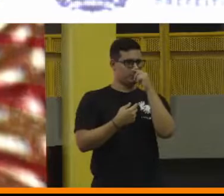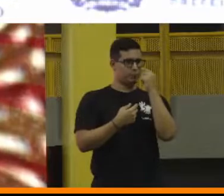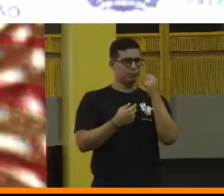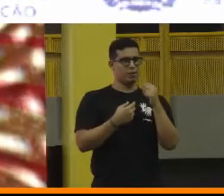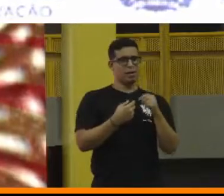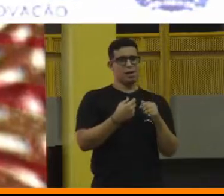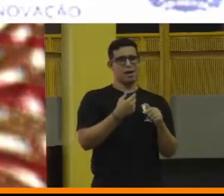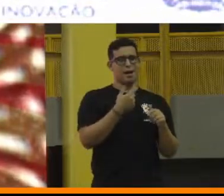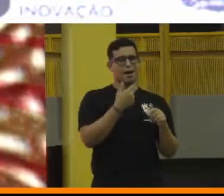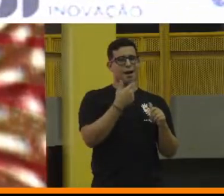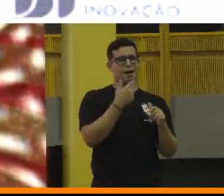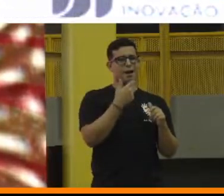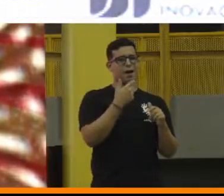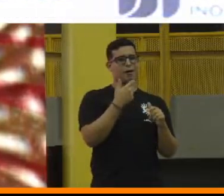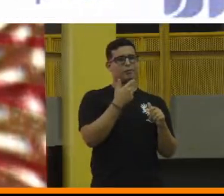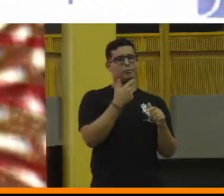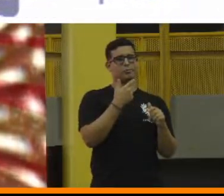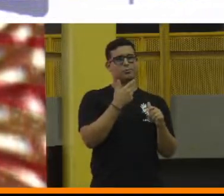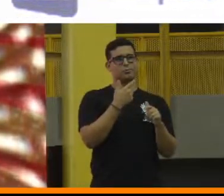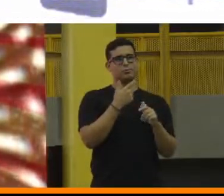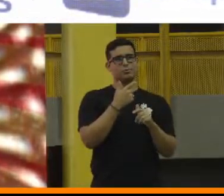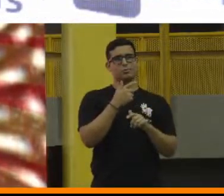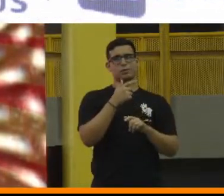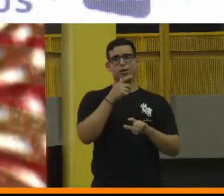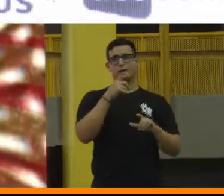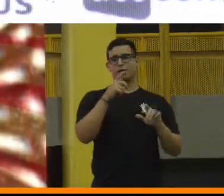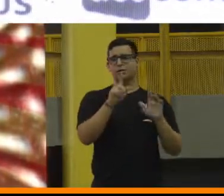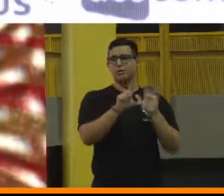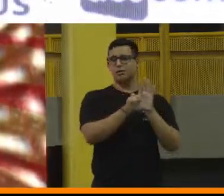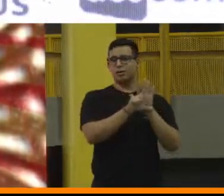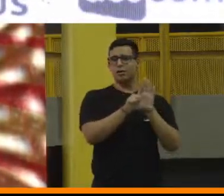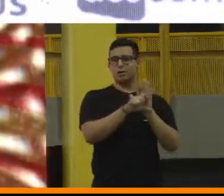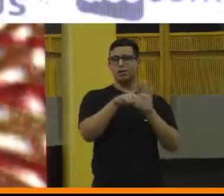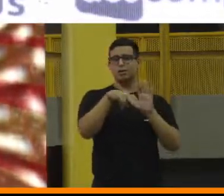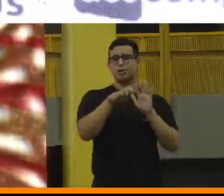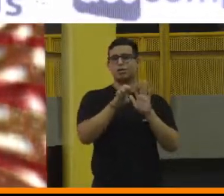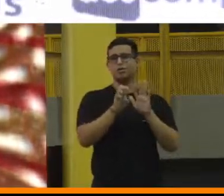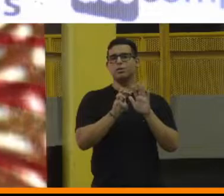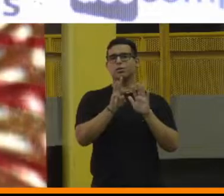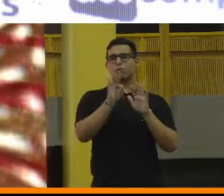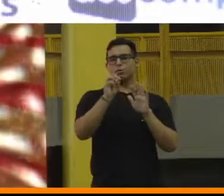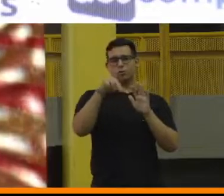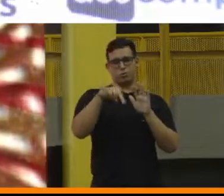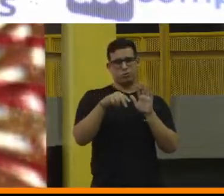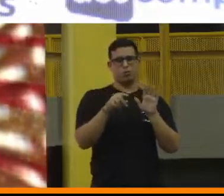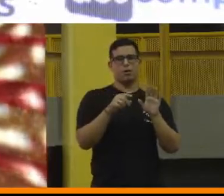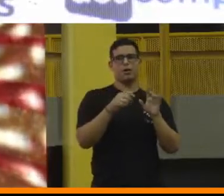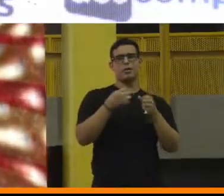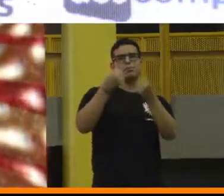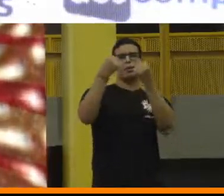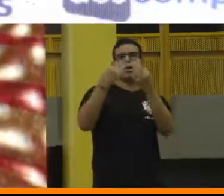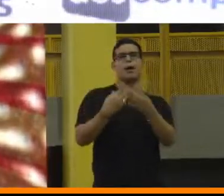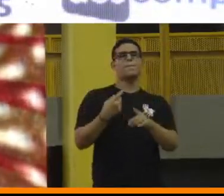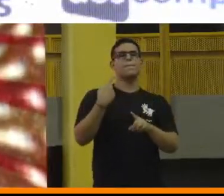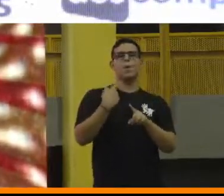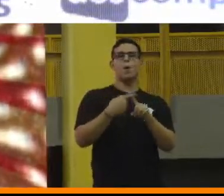outro lado, elas vão dizer por que os movimentos ocorrem daquela